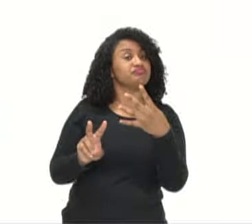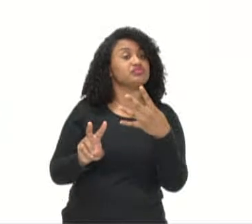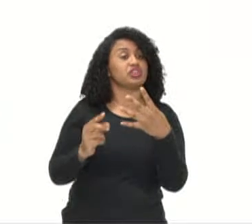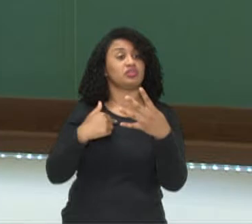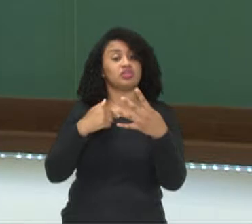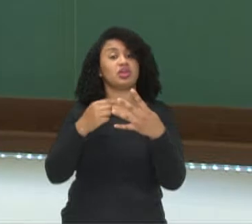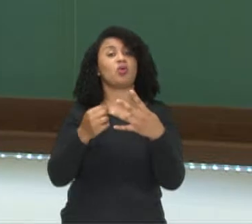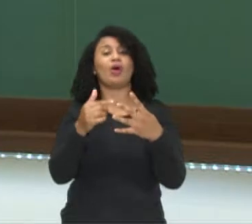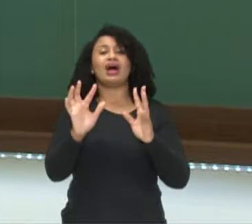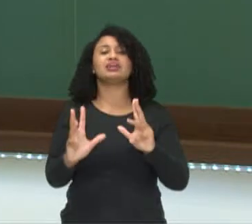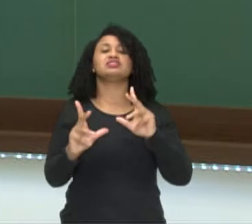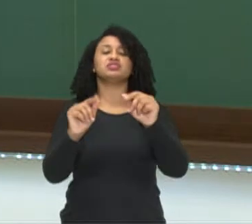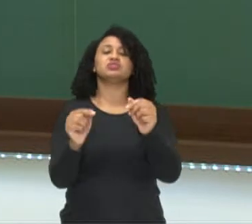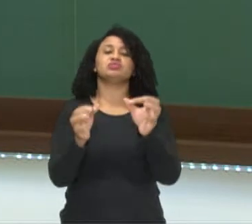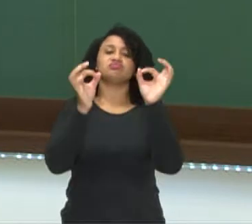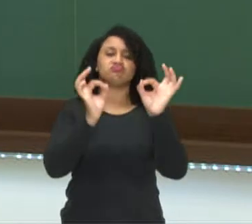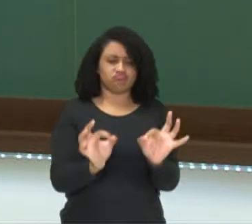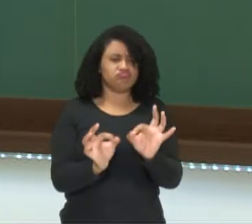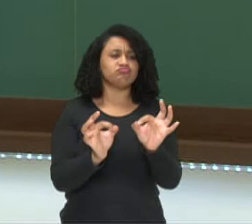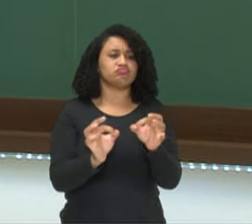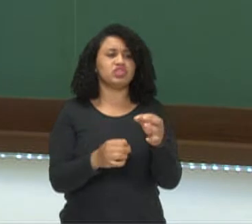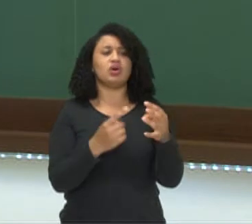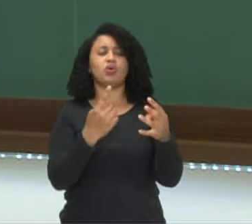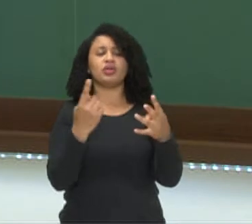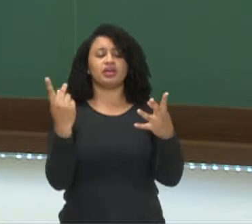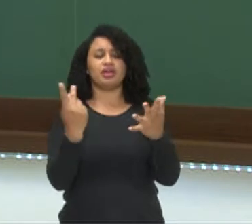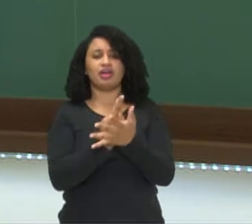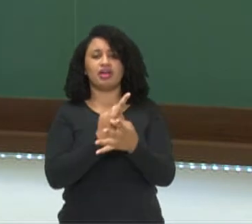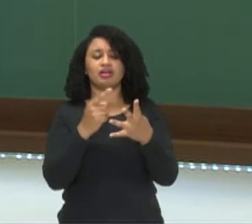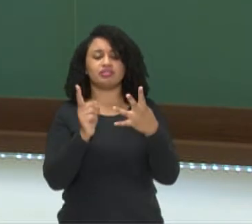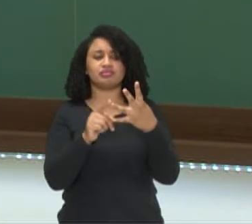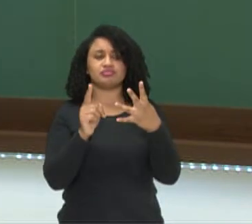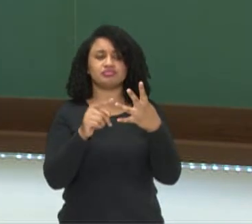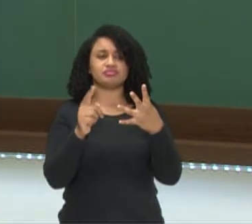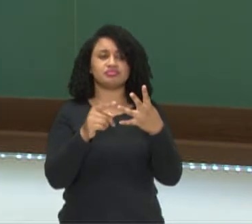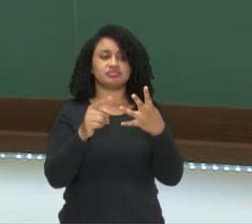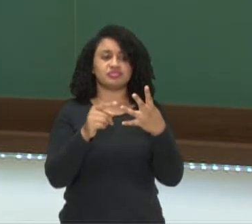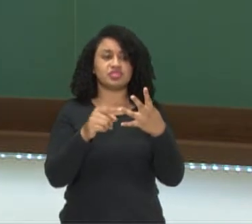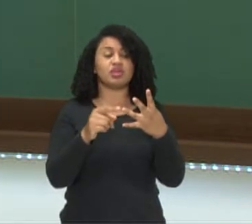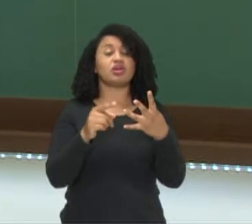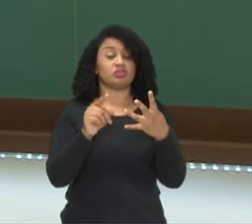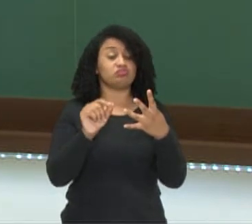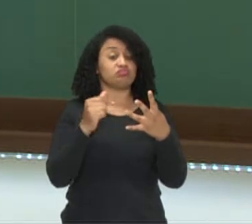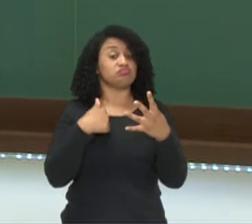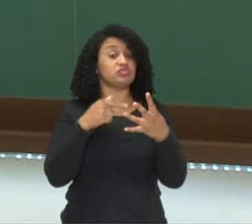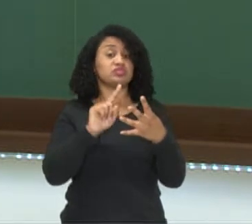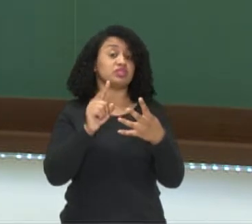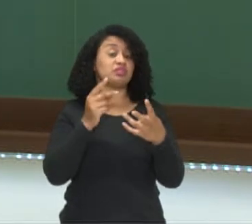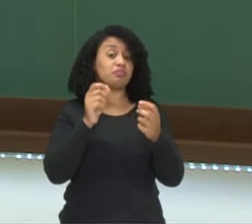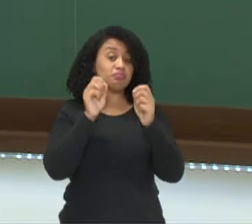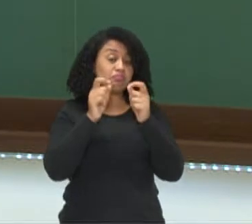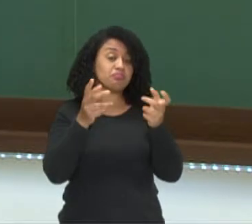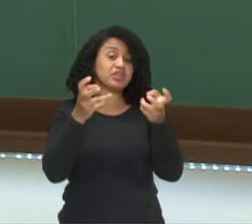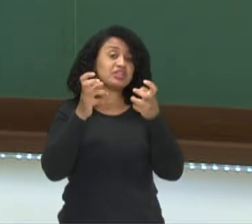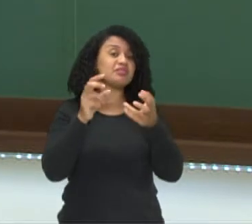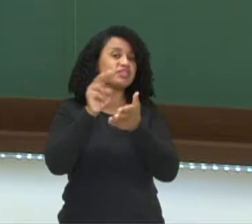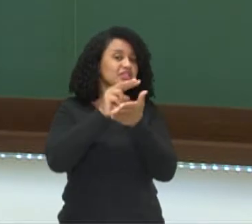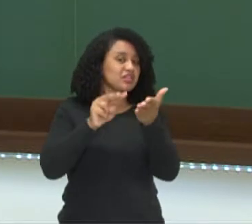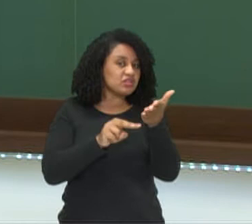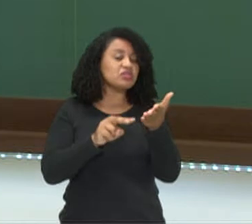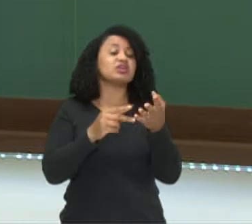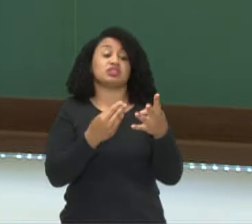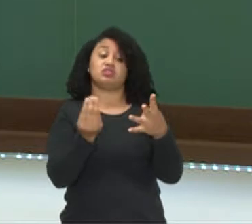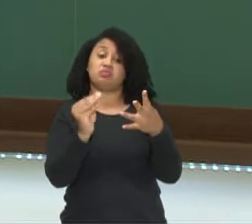temos quase todas verdadeiras, né? A única falsa é essa terceira aqui, ó. E se você não prestar atenção na leitura, você vai